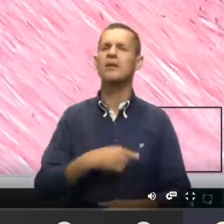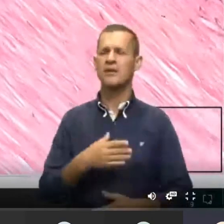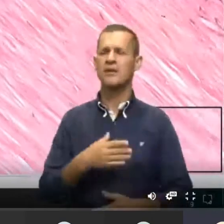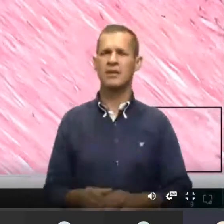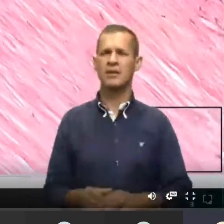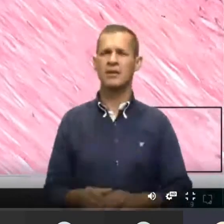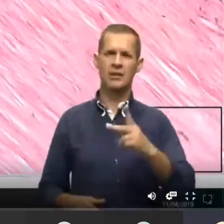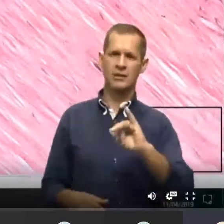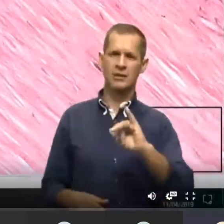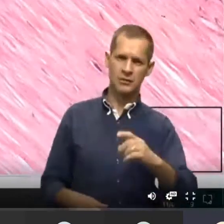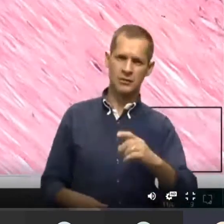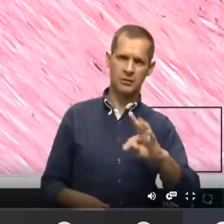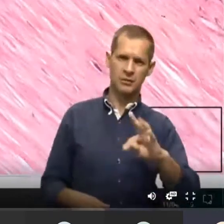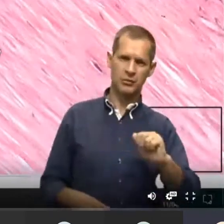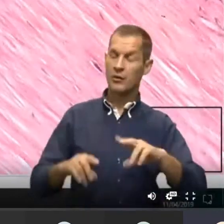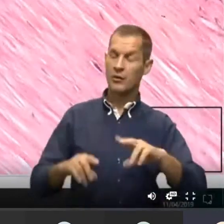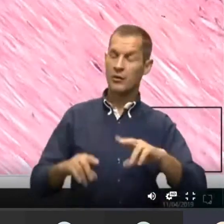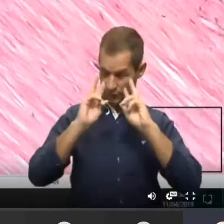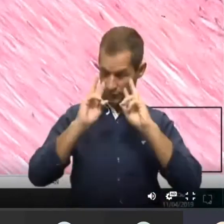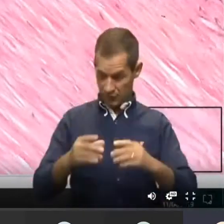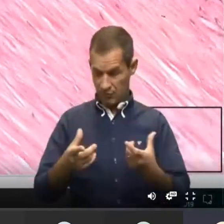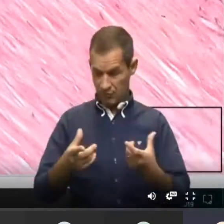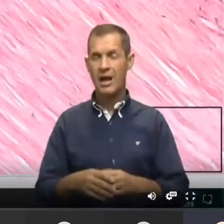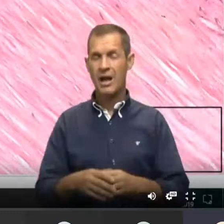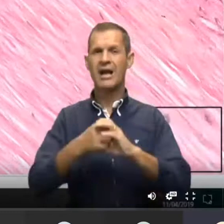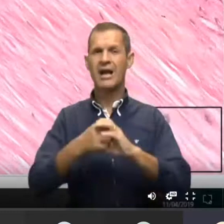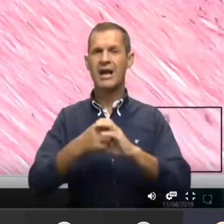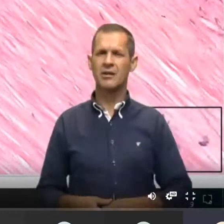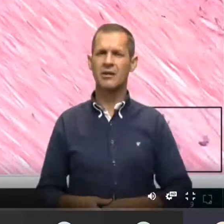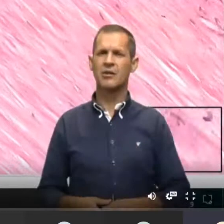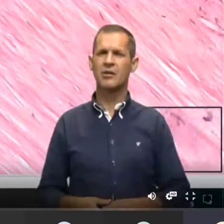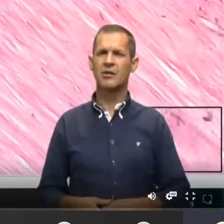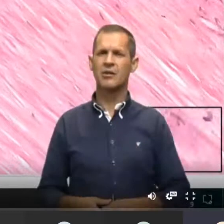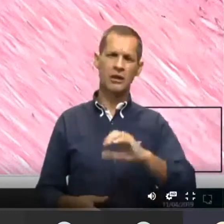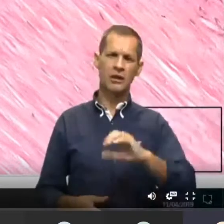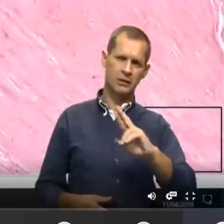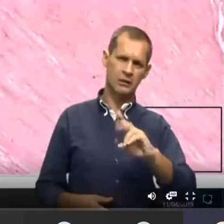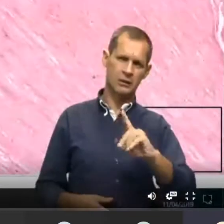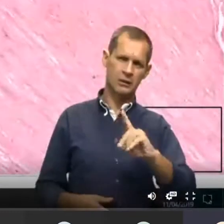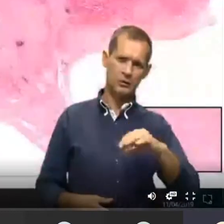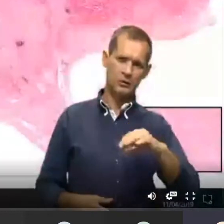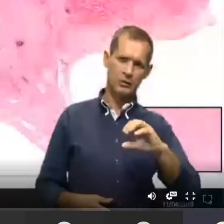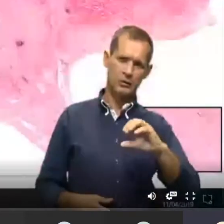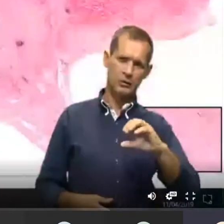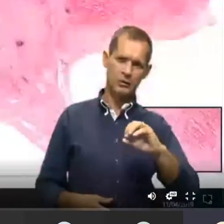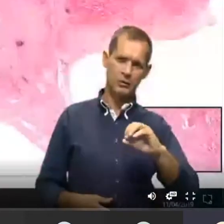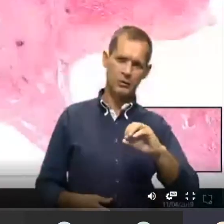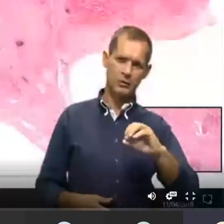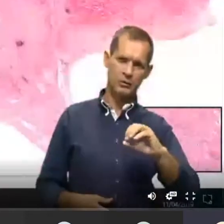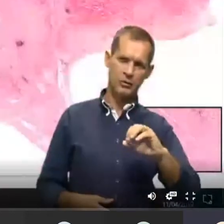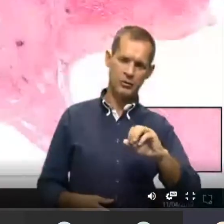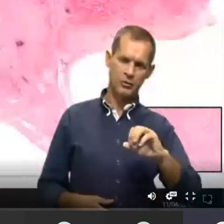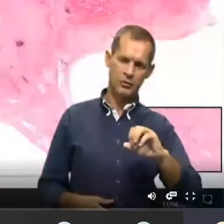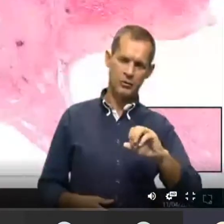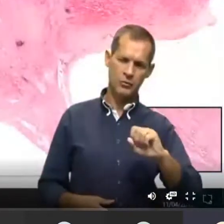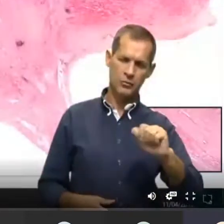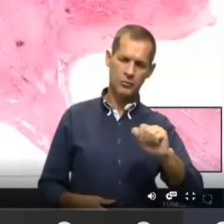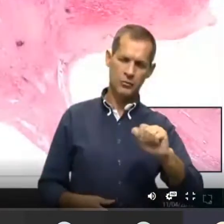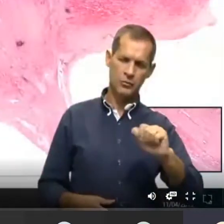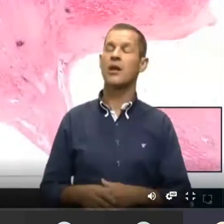houve hipertrofia. Olha o tamanho deste cardiomiócito, né? A gente consegue ver que existe claramente uma região